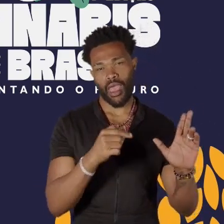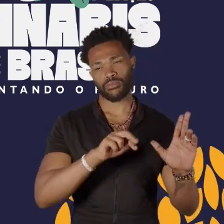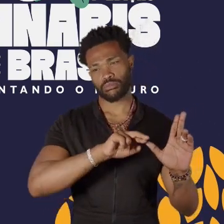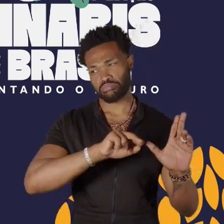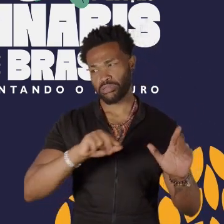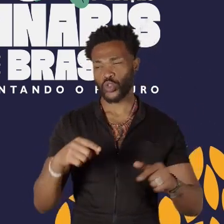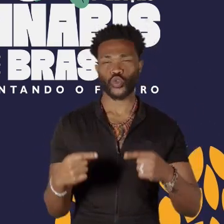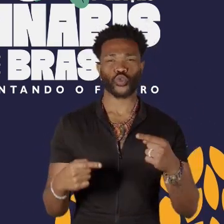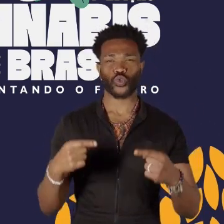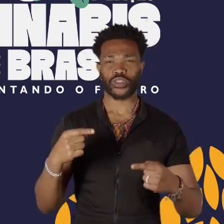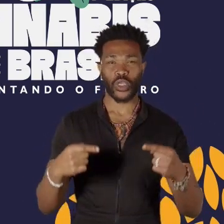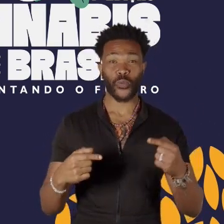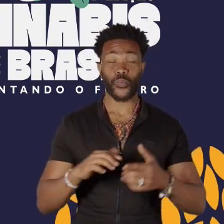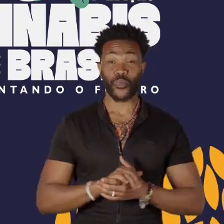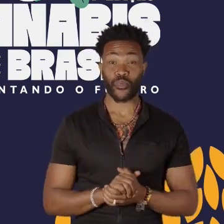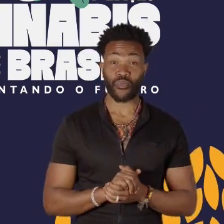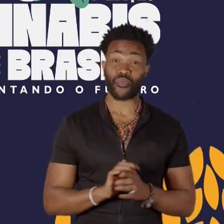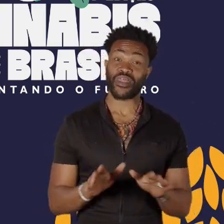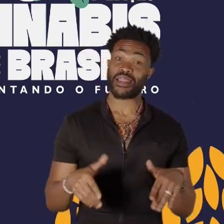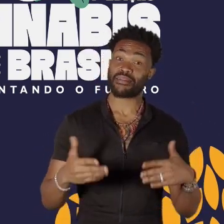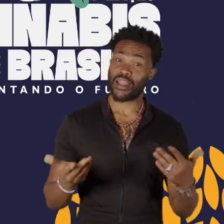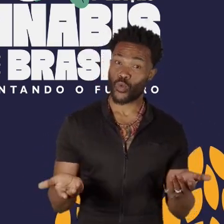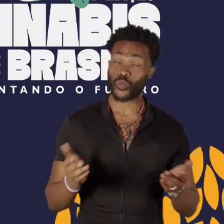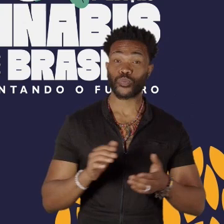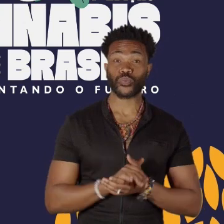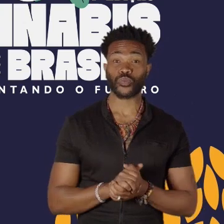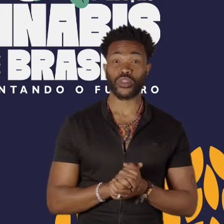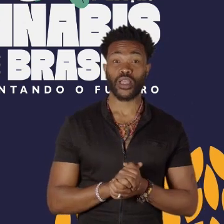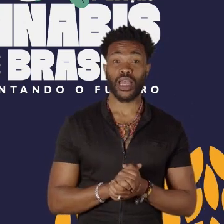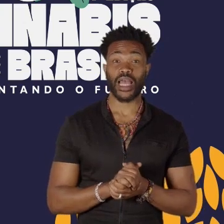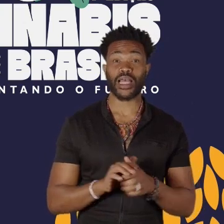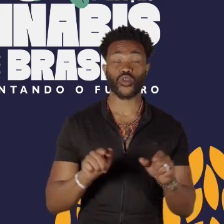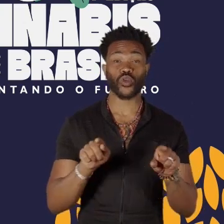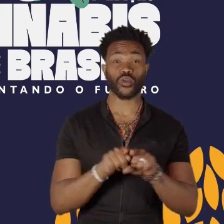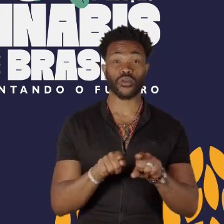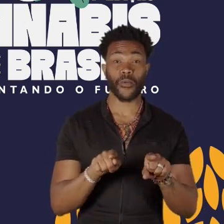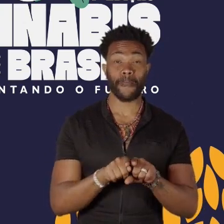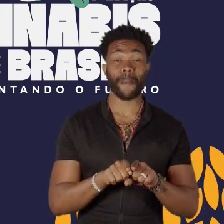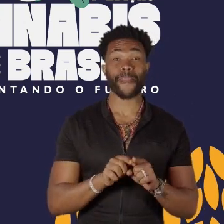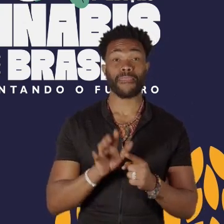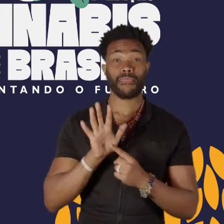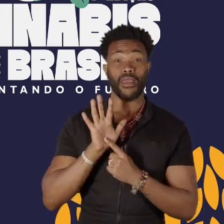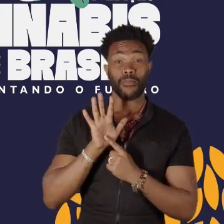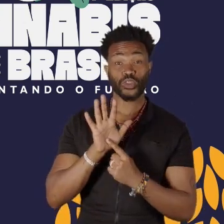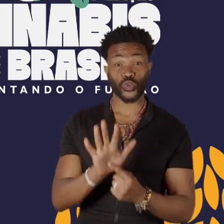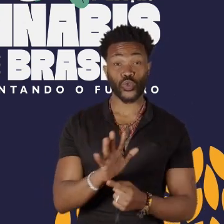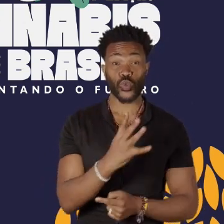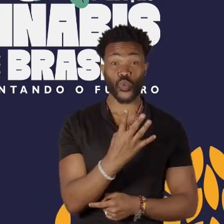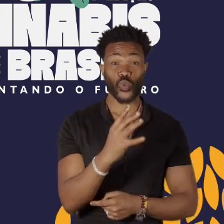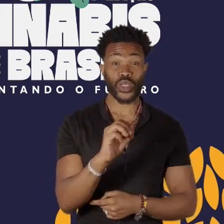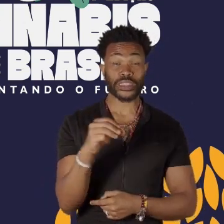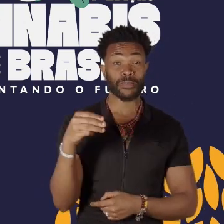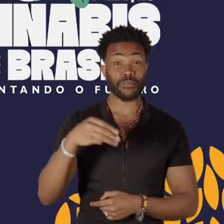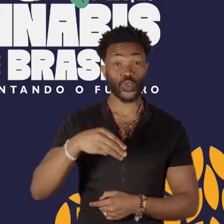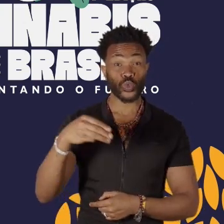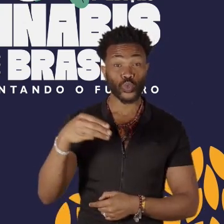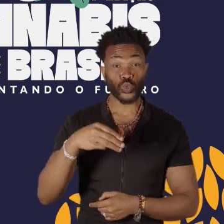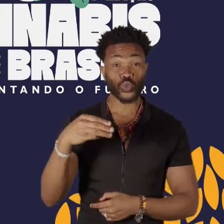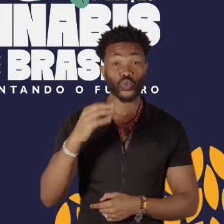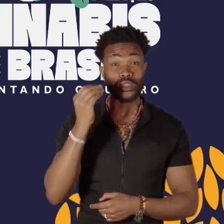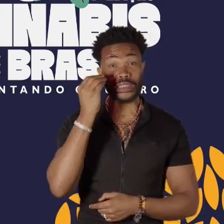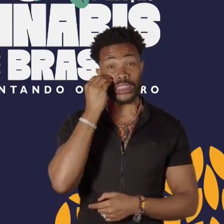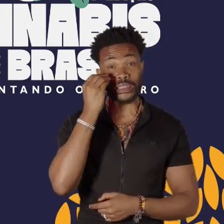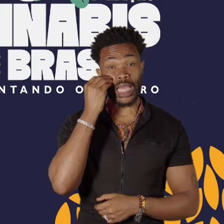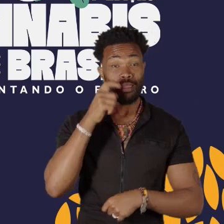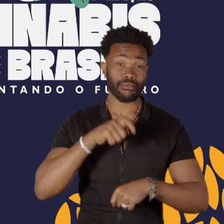essa discussão. Bom, eu vou fazer uma apresentação, né, são 40 minutos e eu vou tentar aí